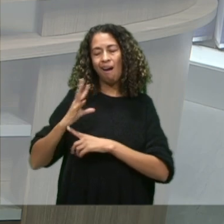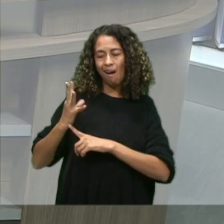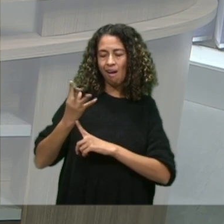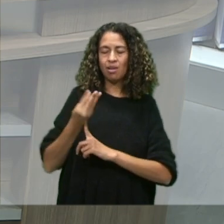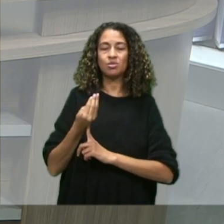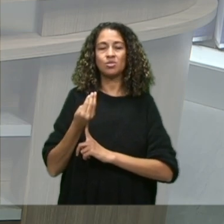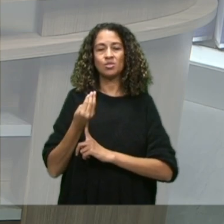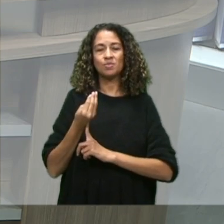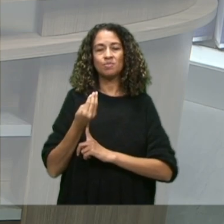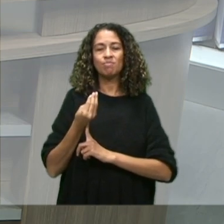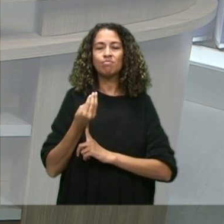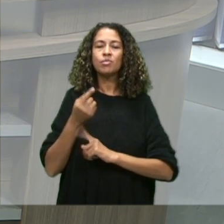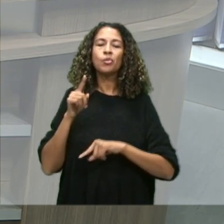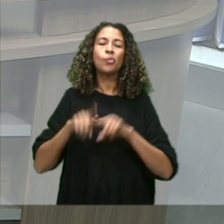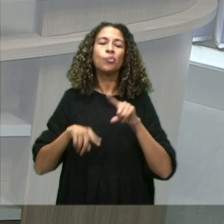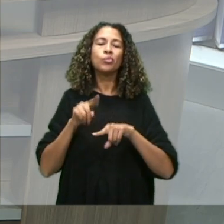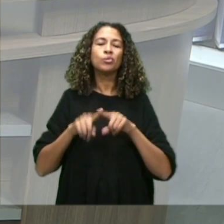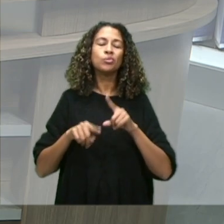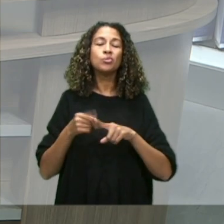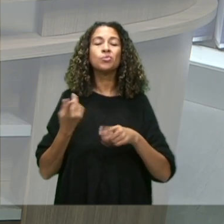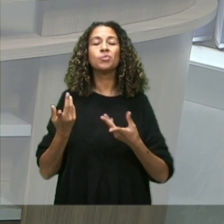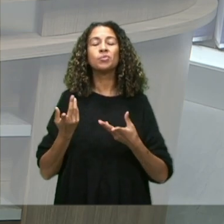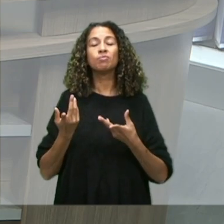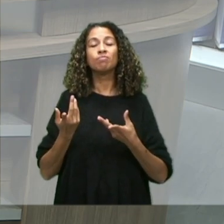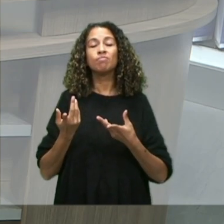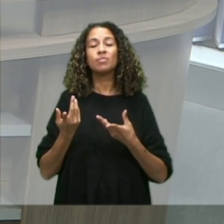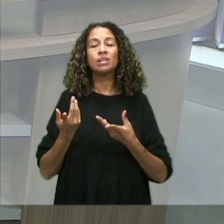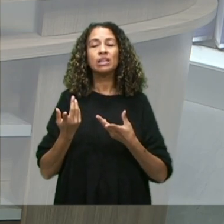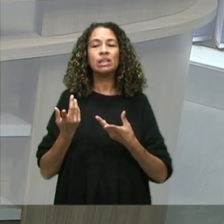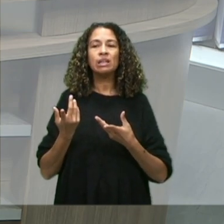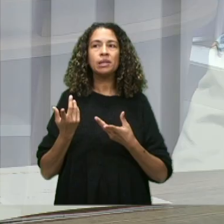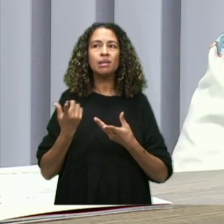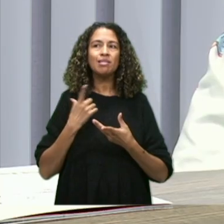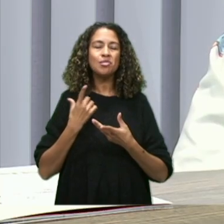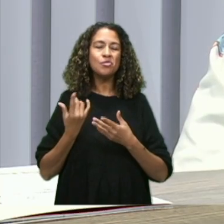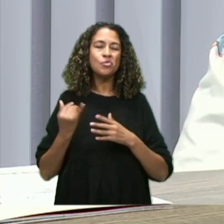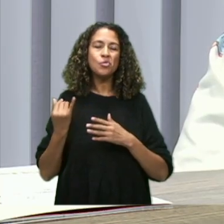um produto que você não consegue industrializar,